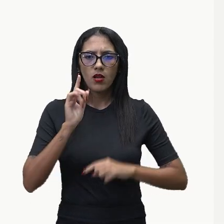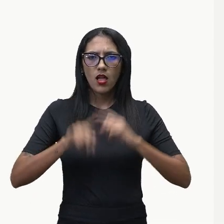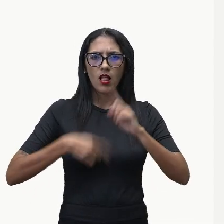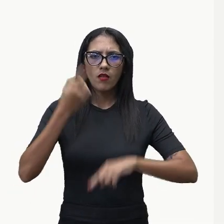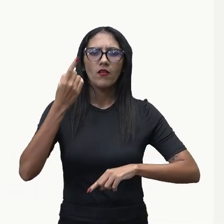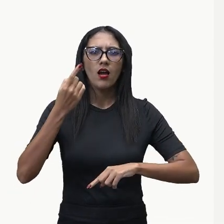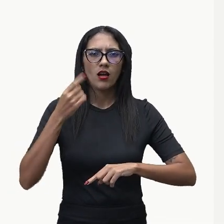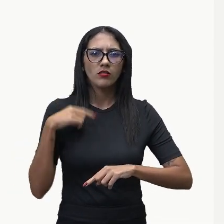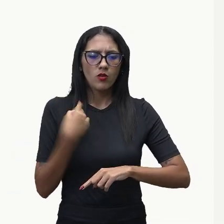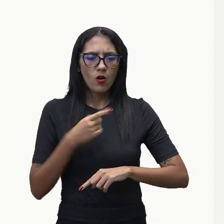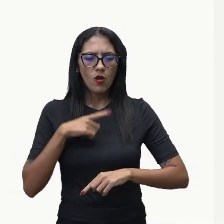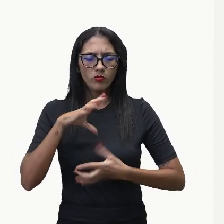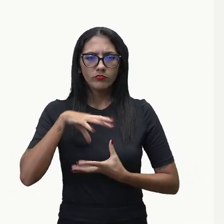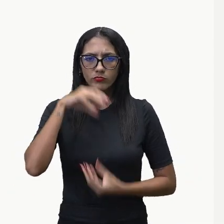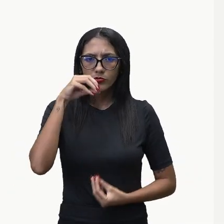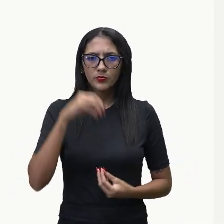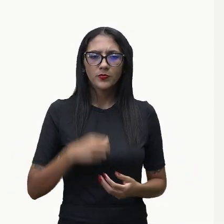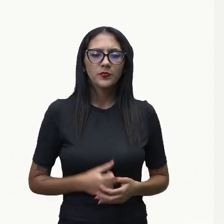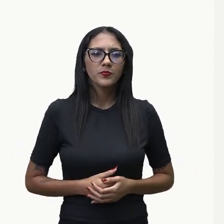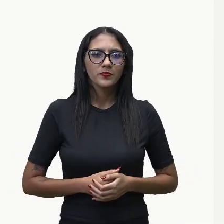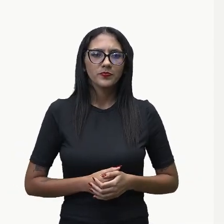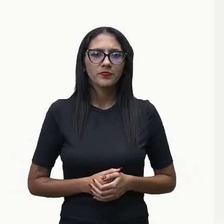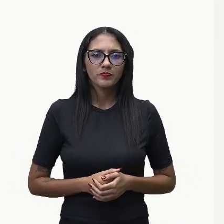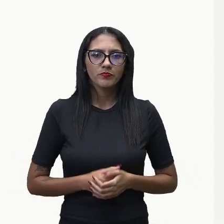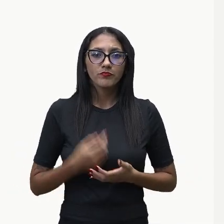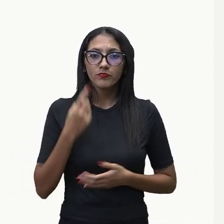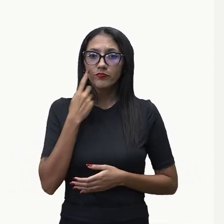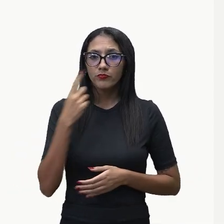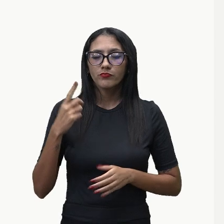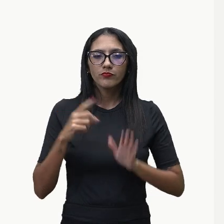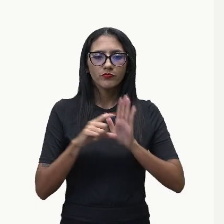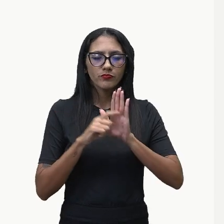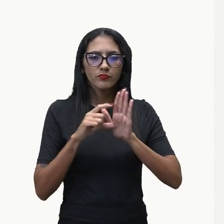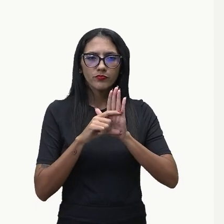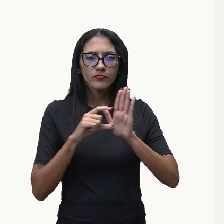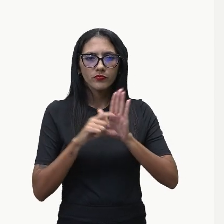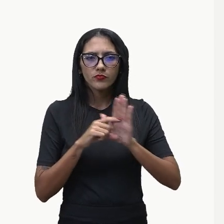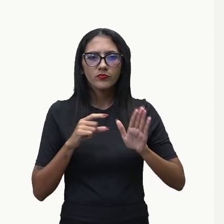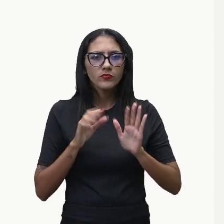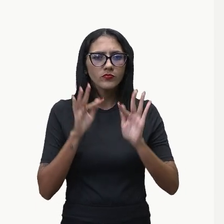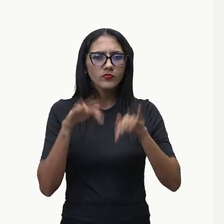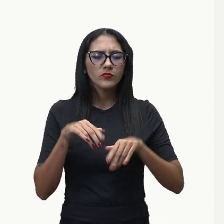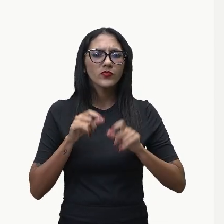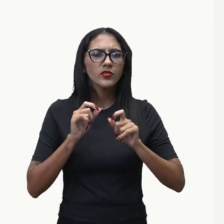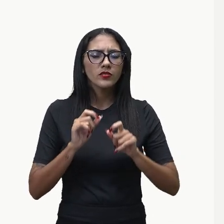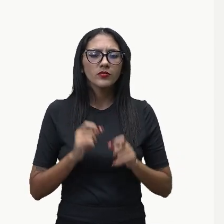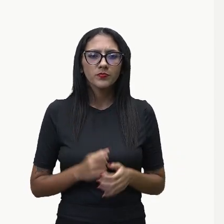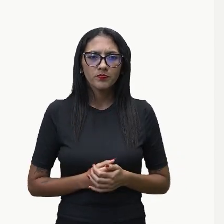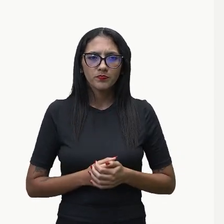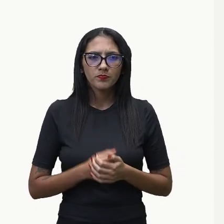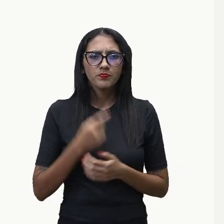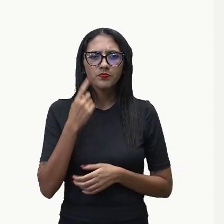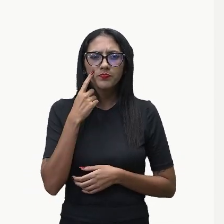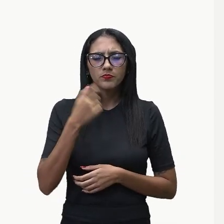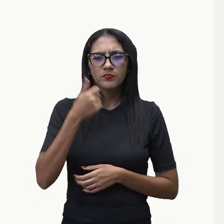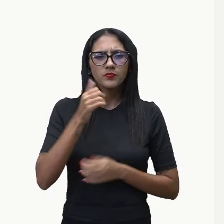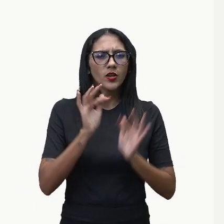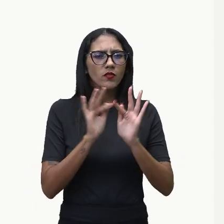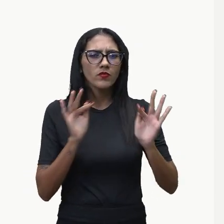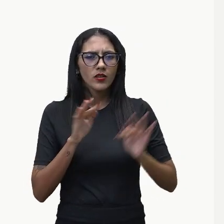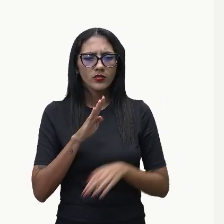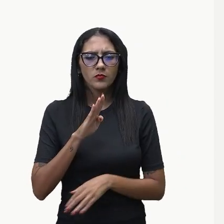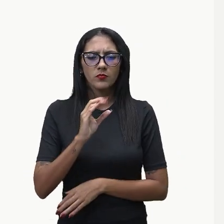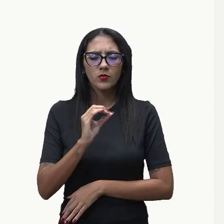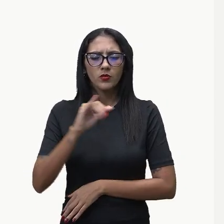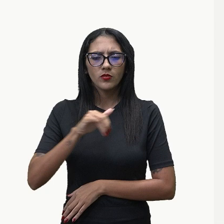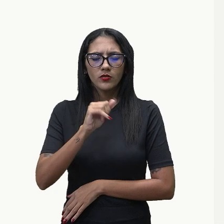Na sequência, nos últimos versos, olha só, quem quer passar além do bojador, certo? Percebam que essa ideia do bojador é